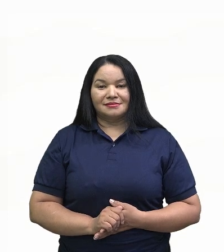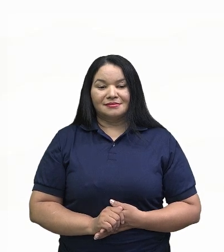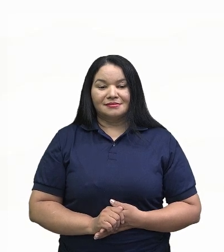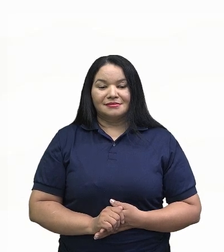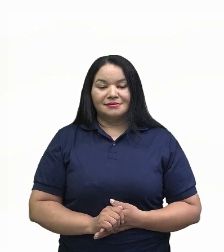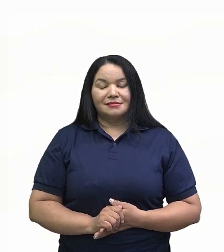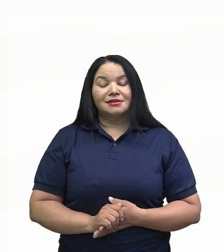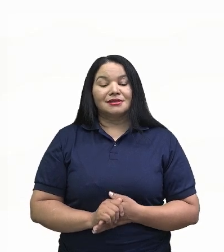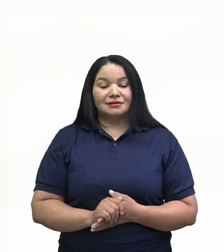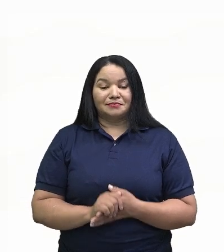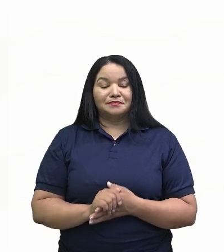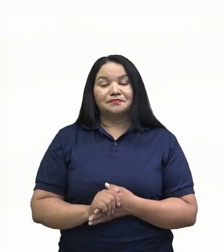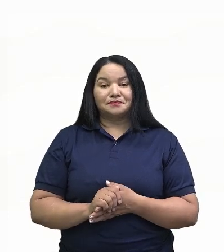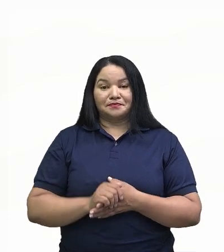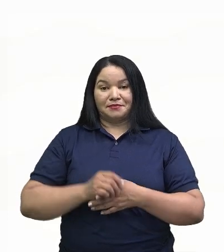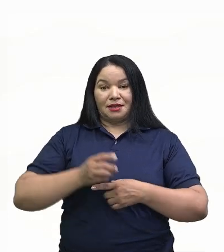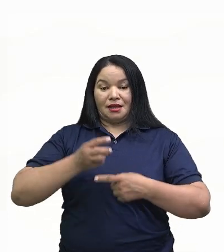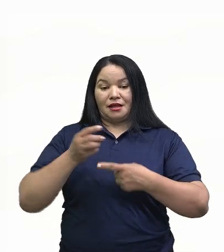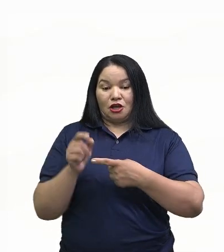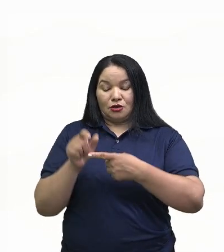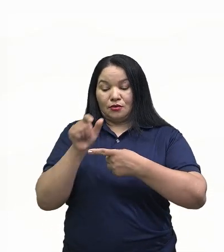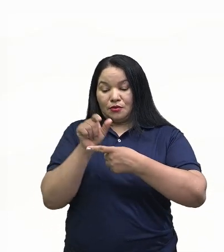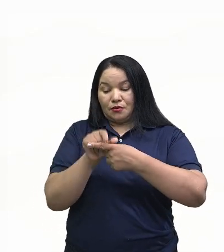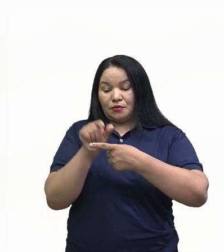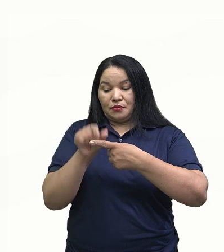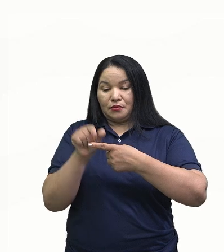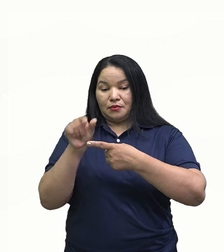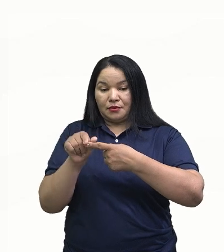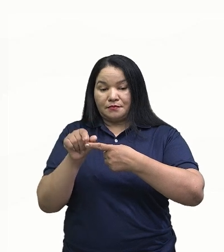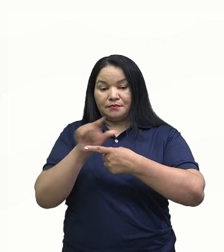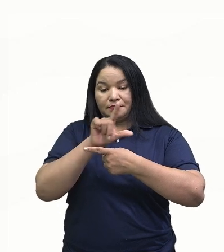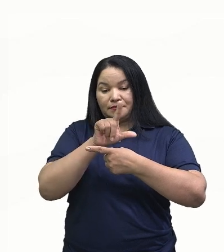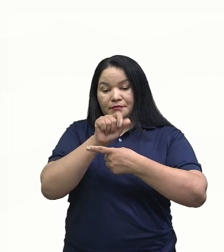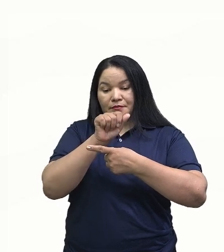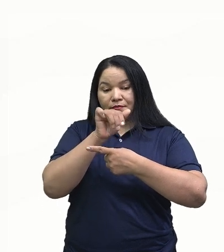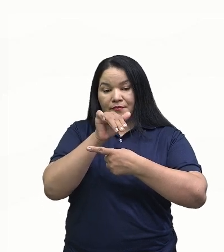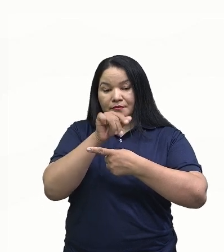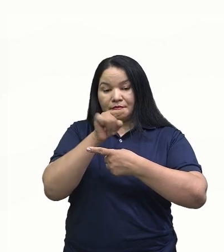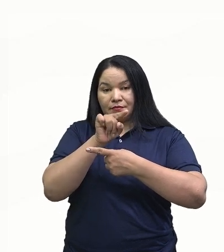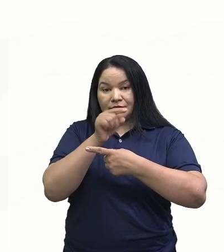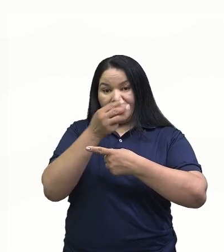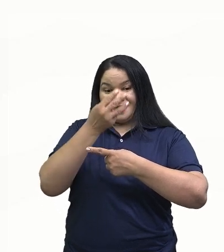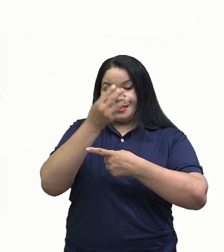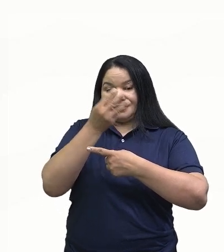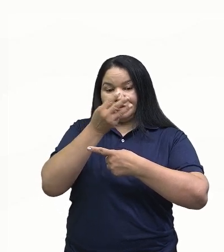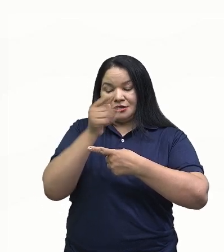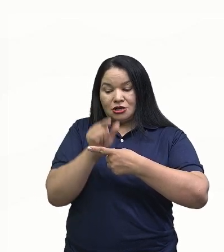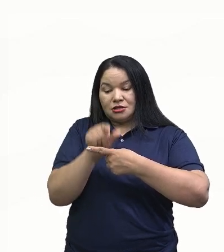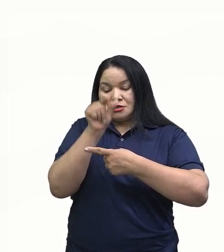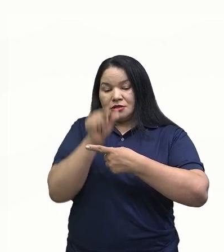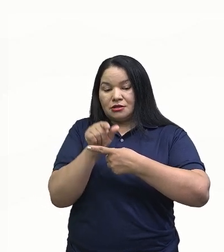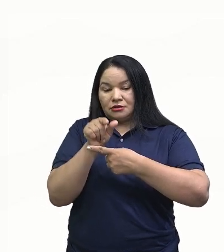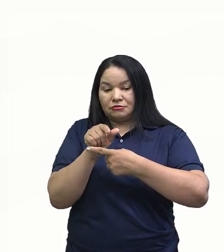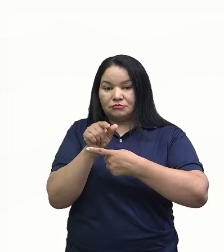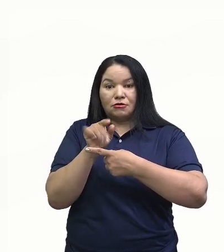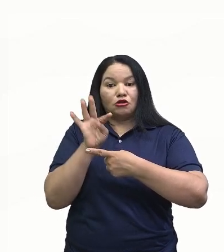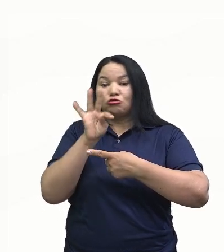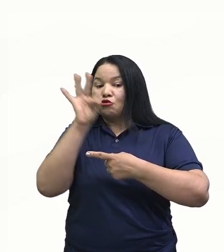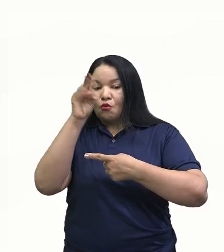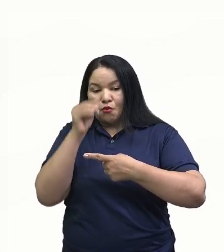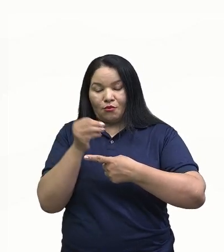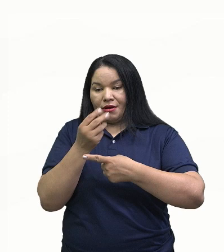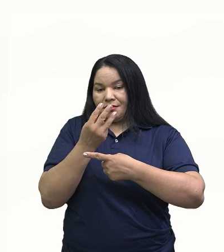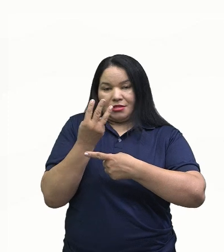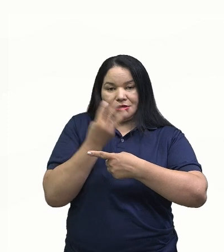As sílabas, né? A terceira sílaba, né? Então, lâmpada, ginástica, ó, todas são terceira sílaba.